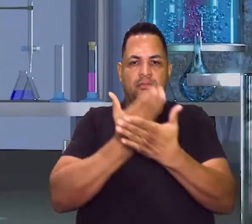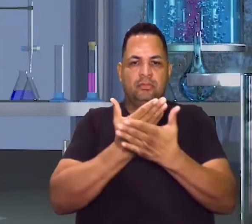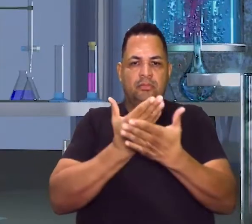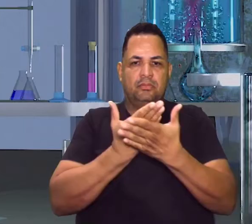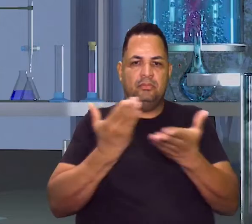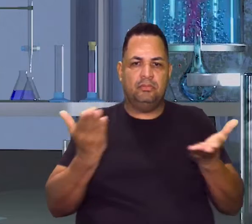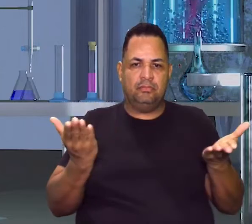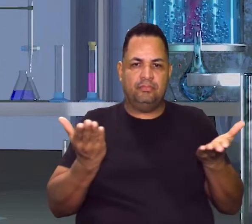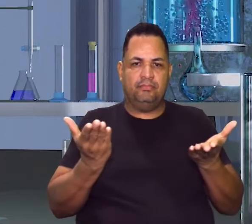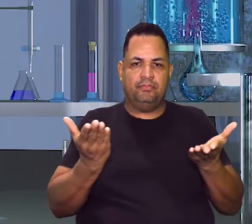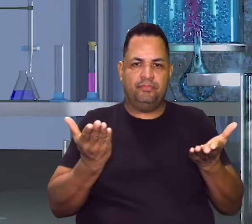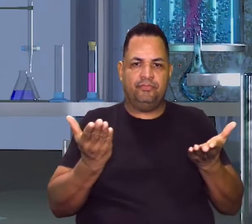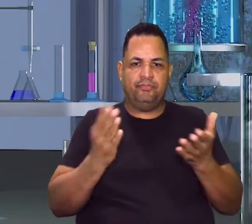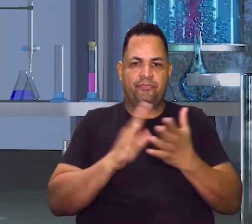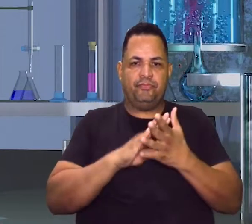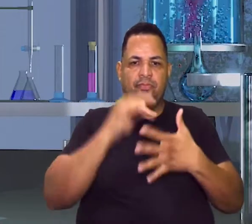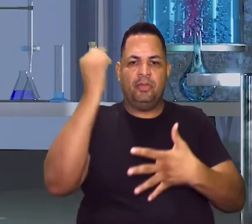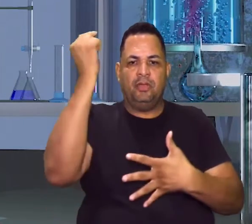a